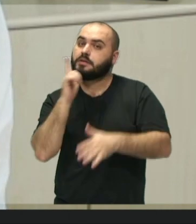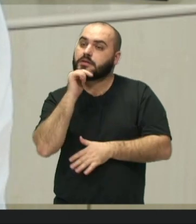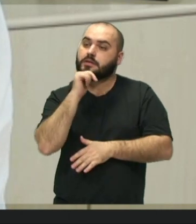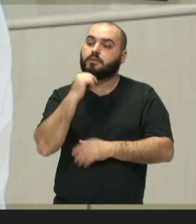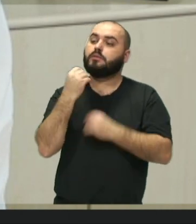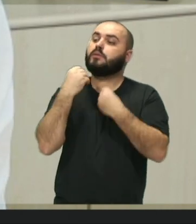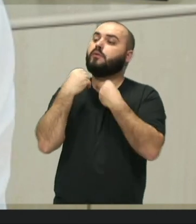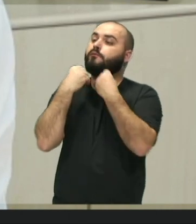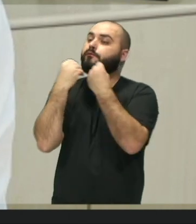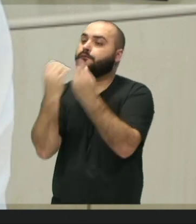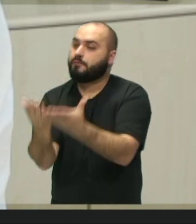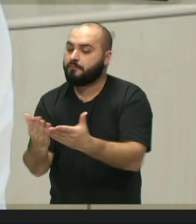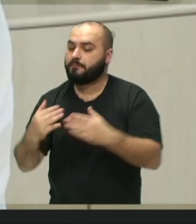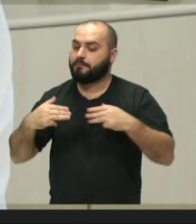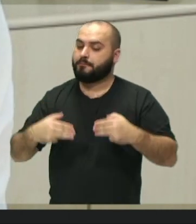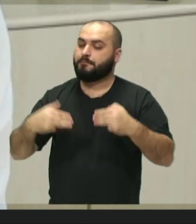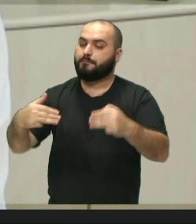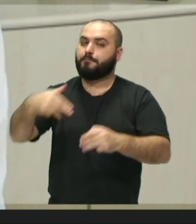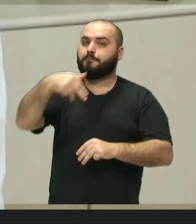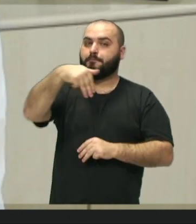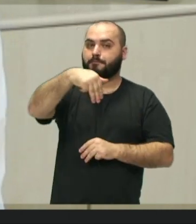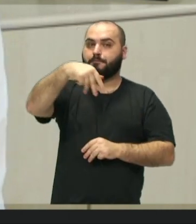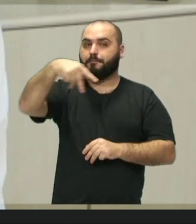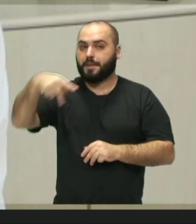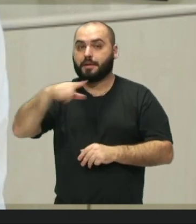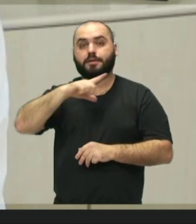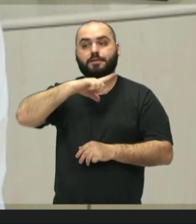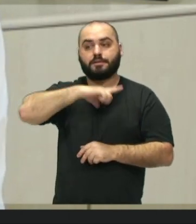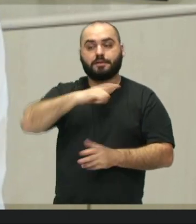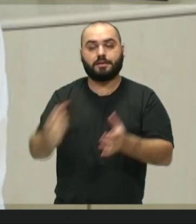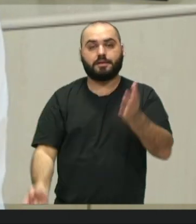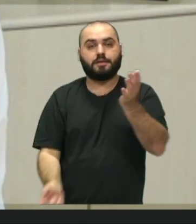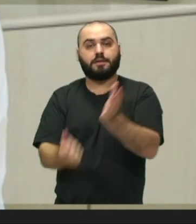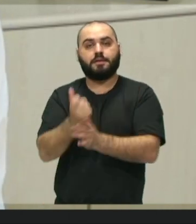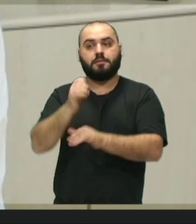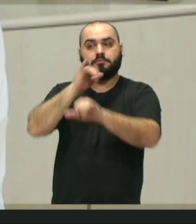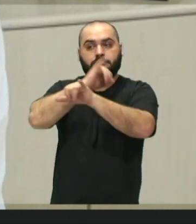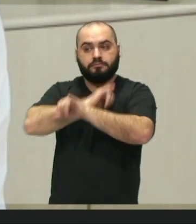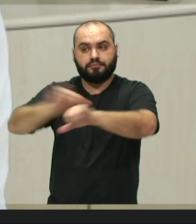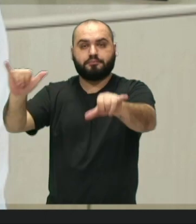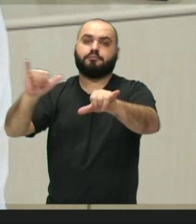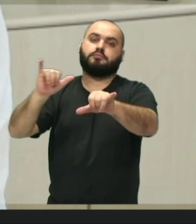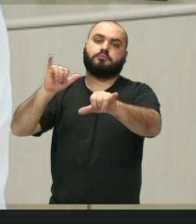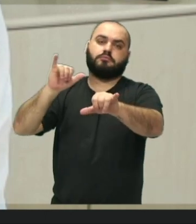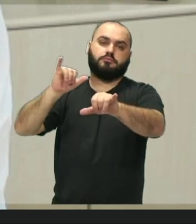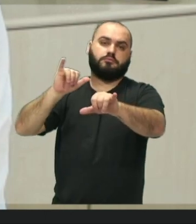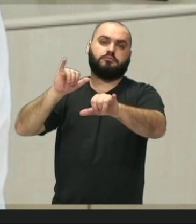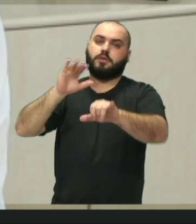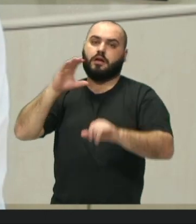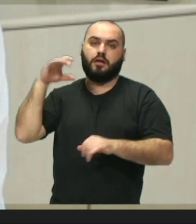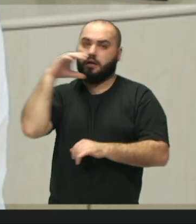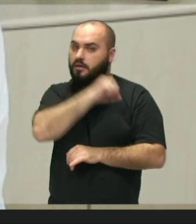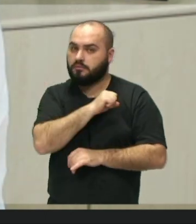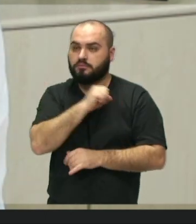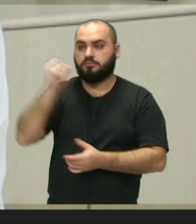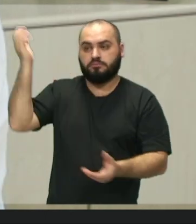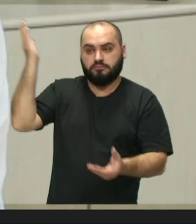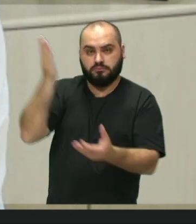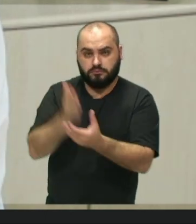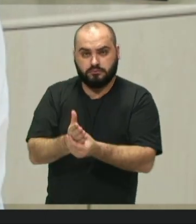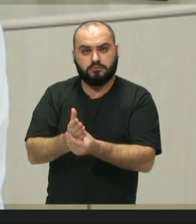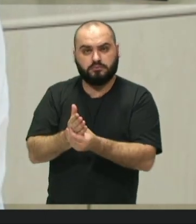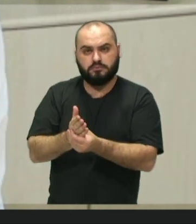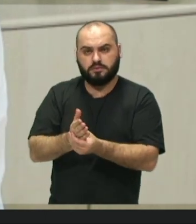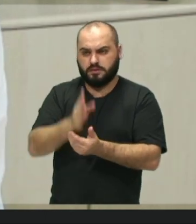Ministério Público, que tem um procedimento de notícia de fato ou de inquérito civil que tramita